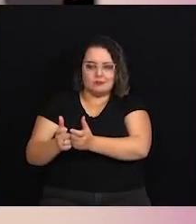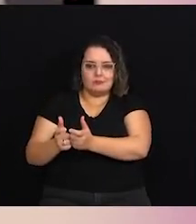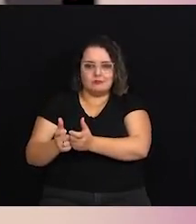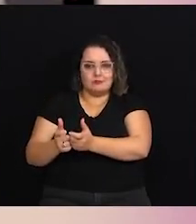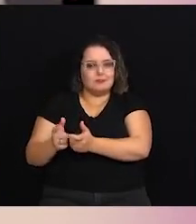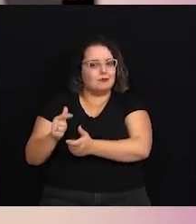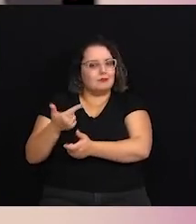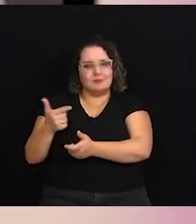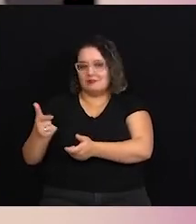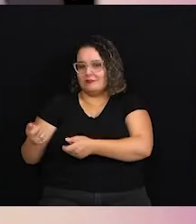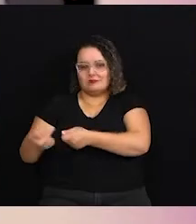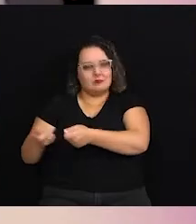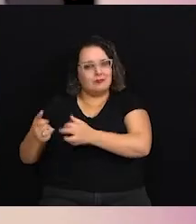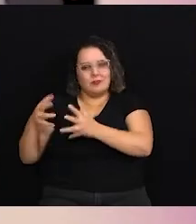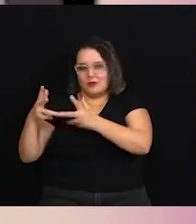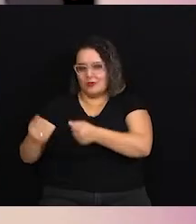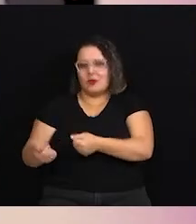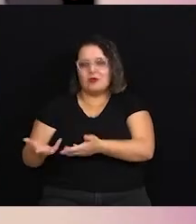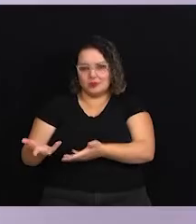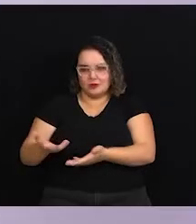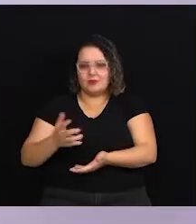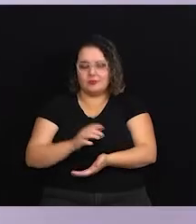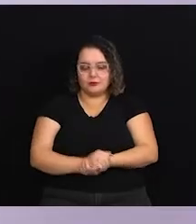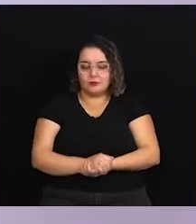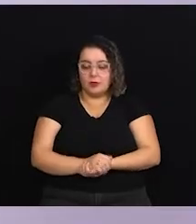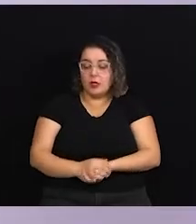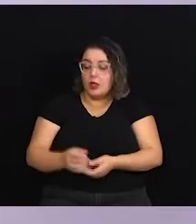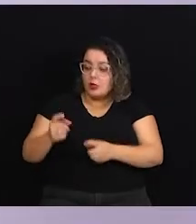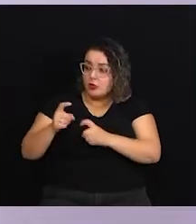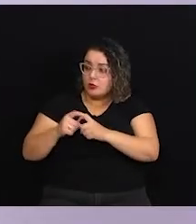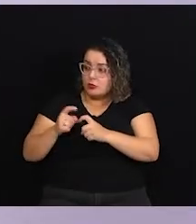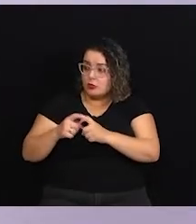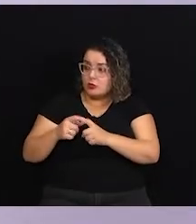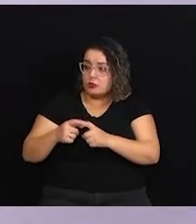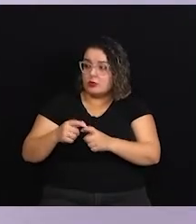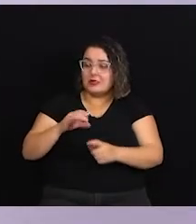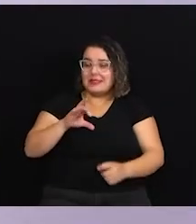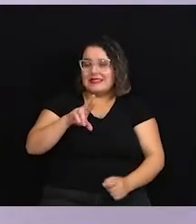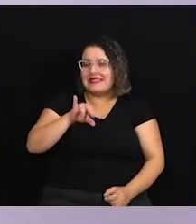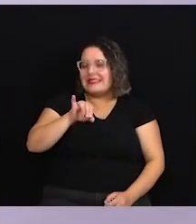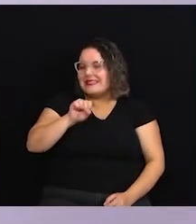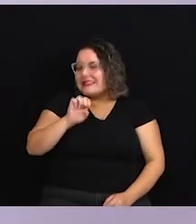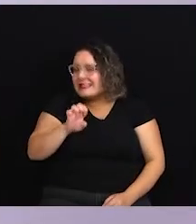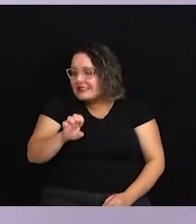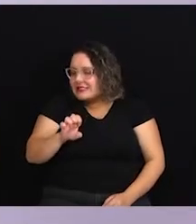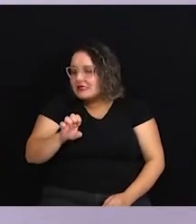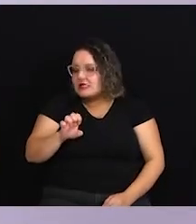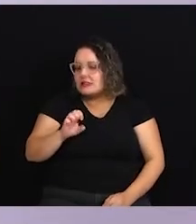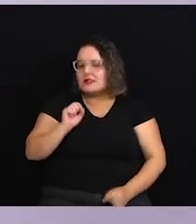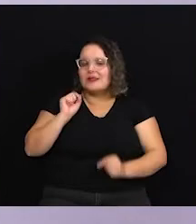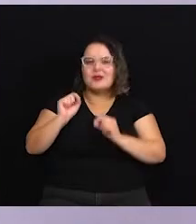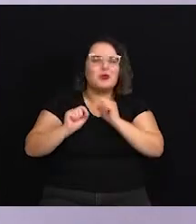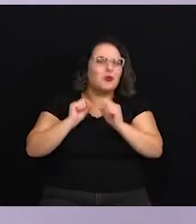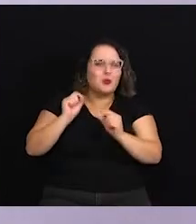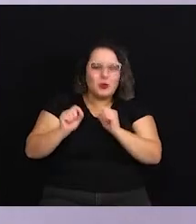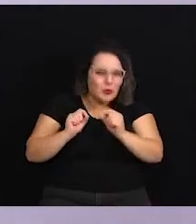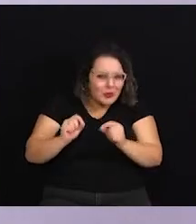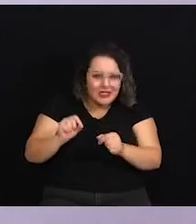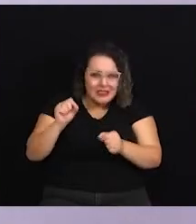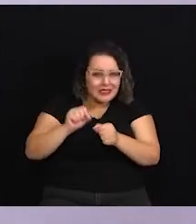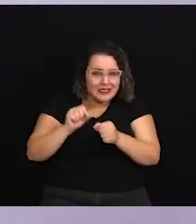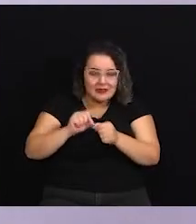mas não Controlar na totalidade e Doutor falando em crise o que que